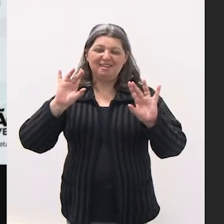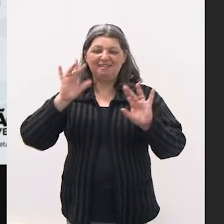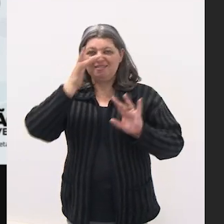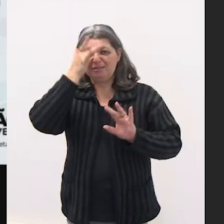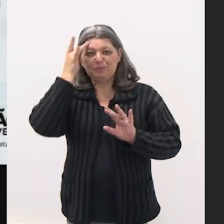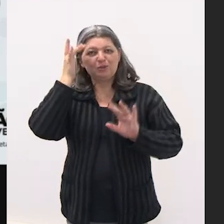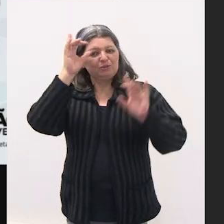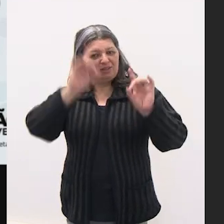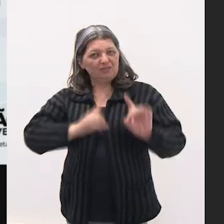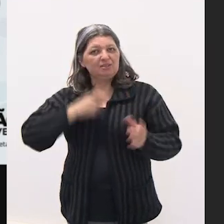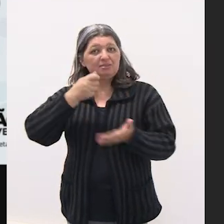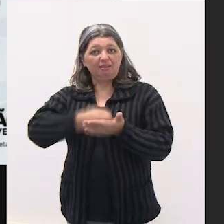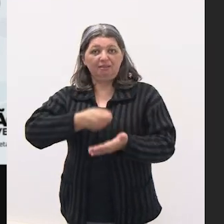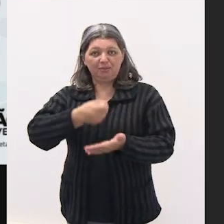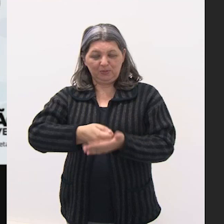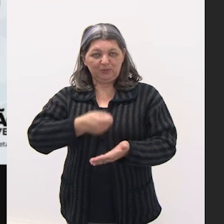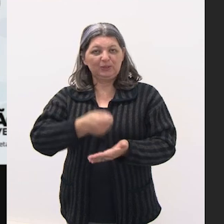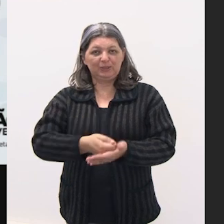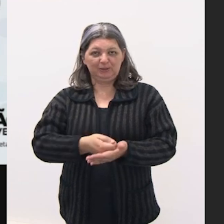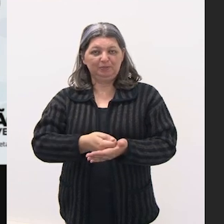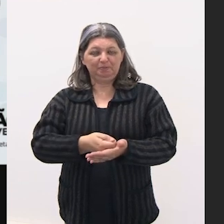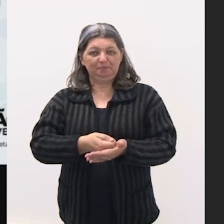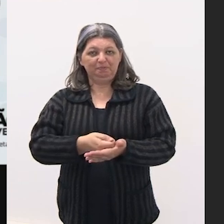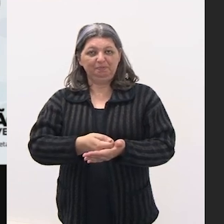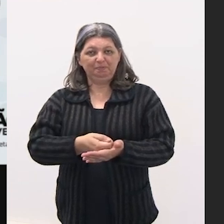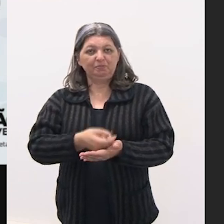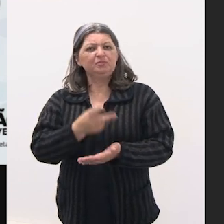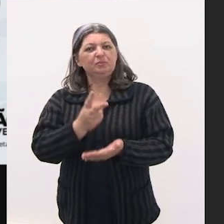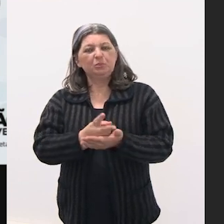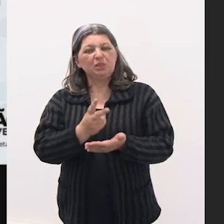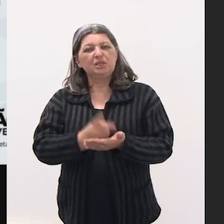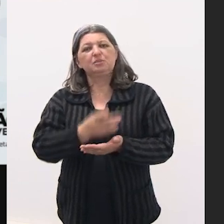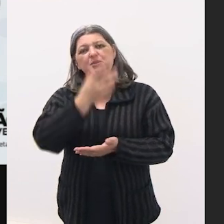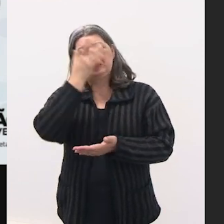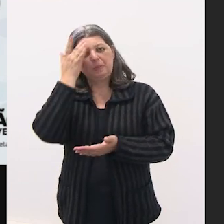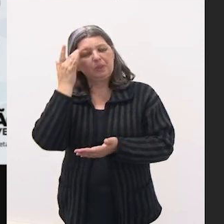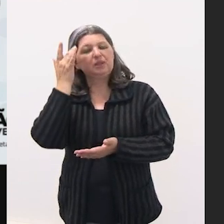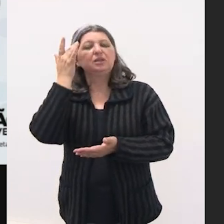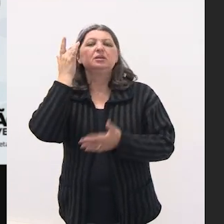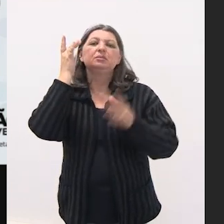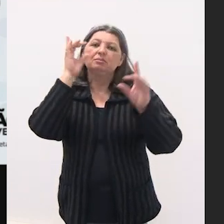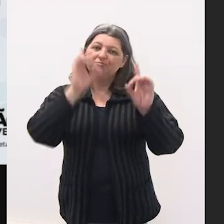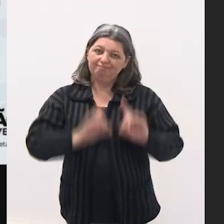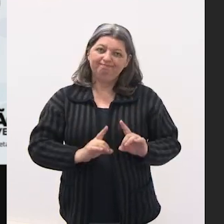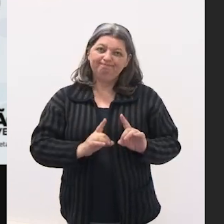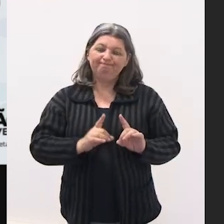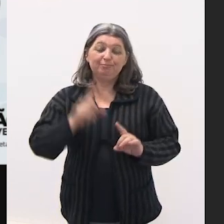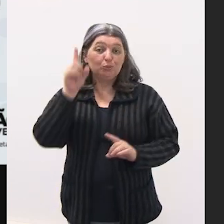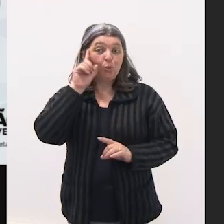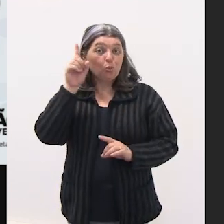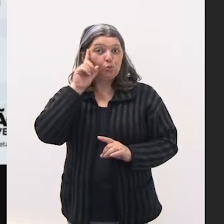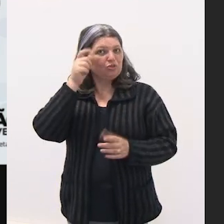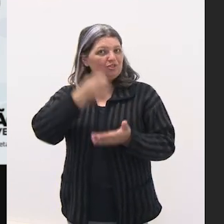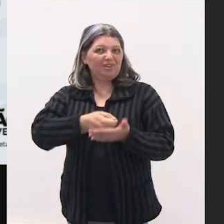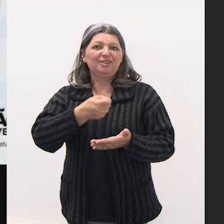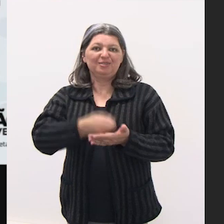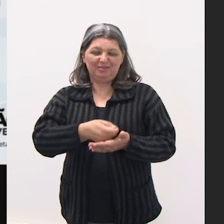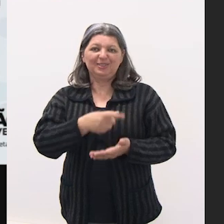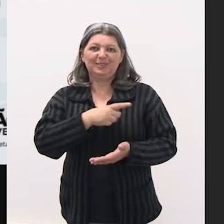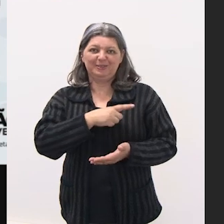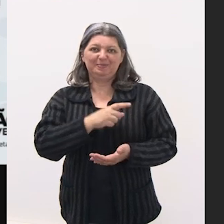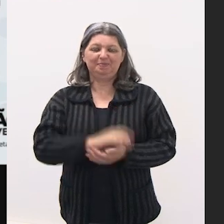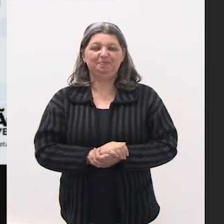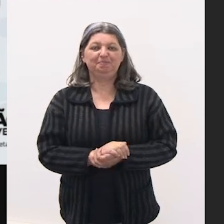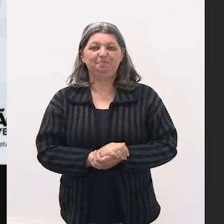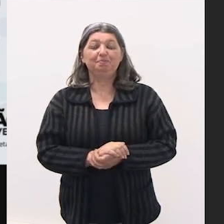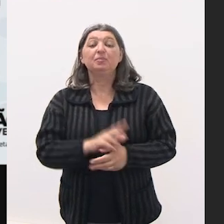com Deficiência, embora a gente saiba que as pessoas com deficiência lutam todos os dias, não é verdade? Por